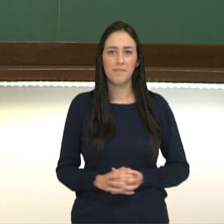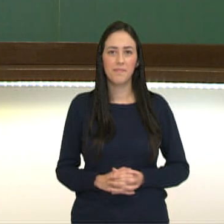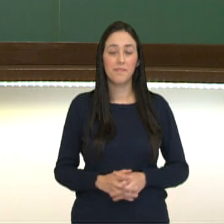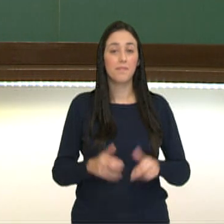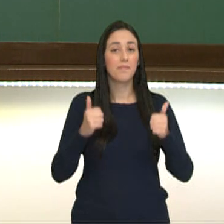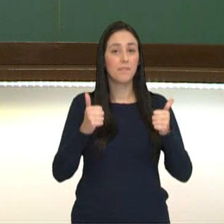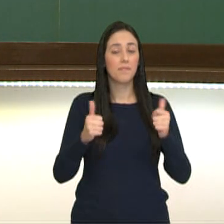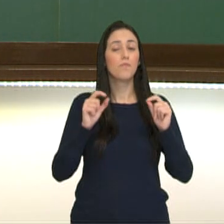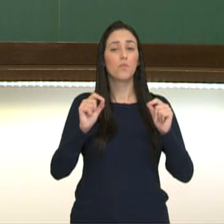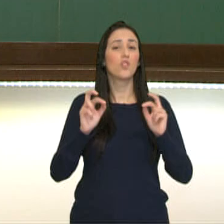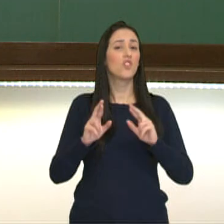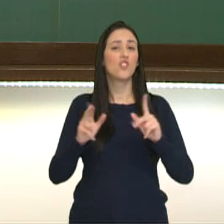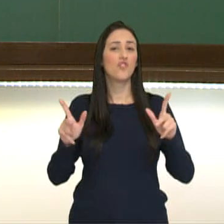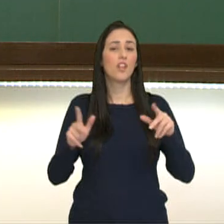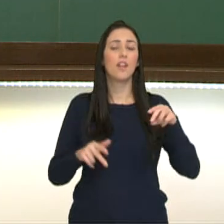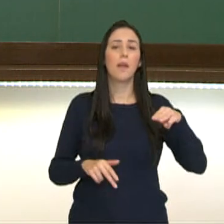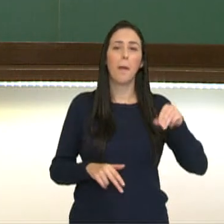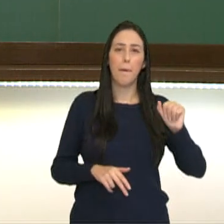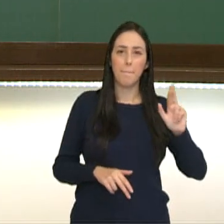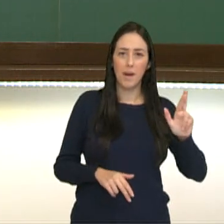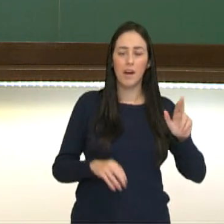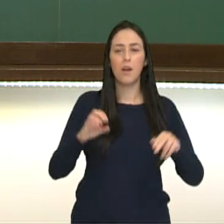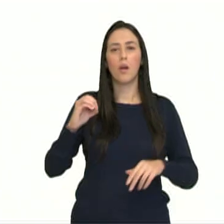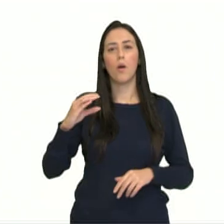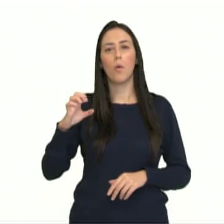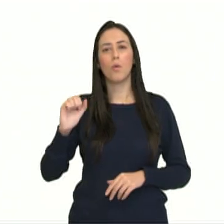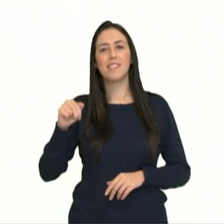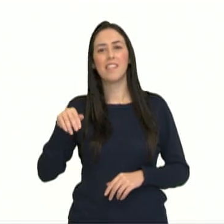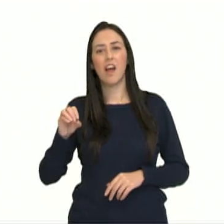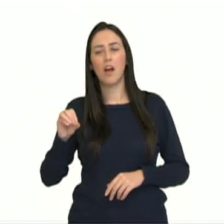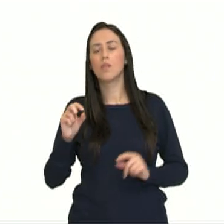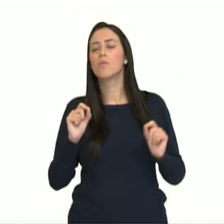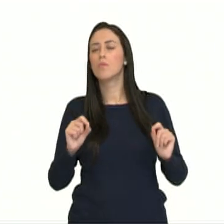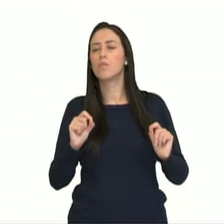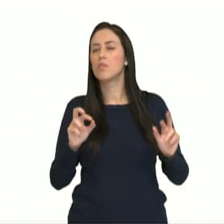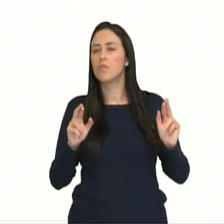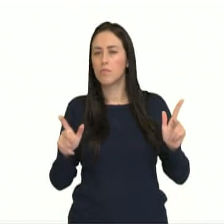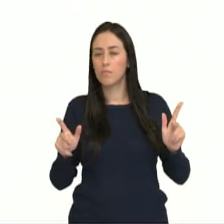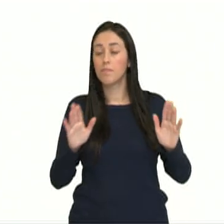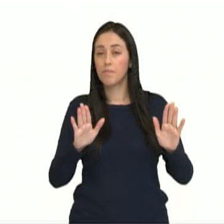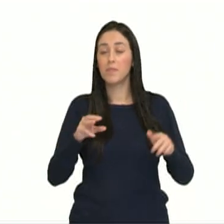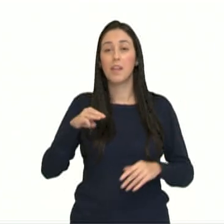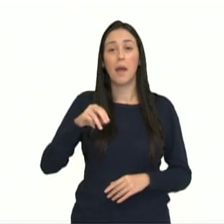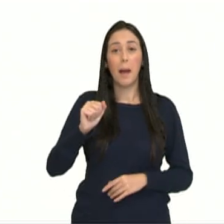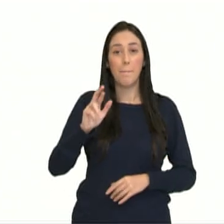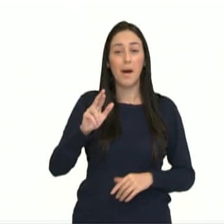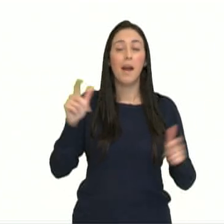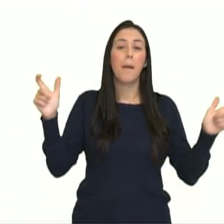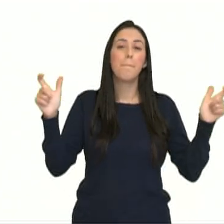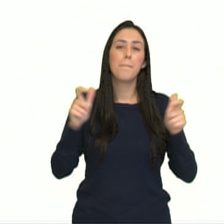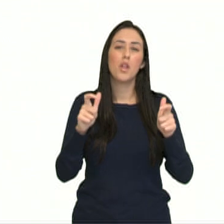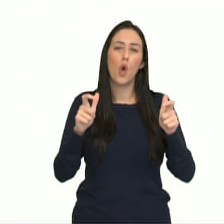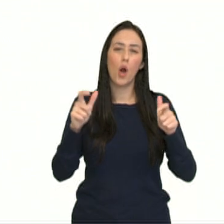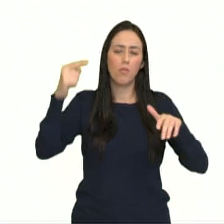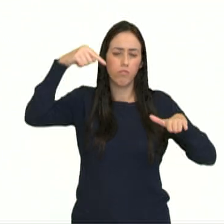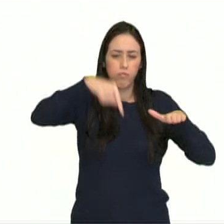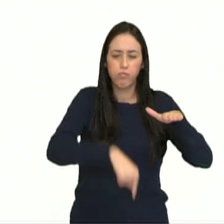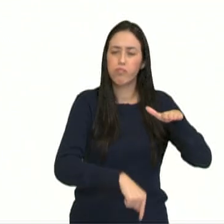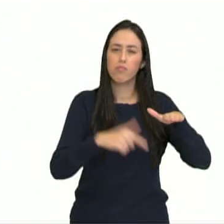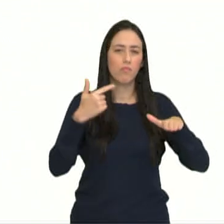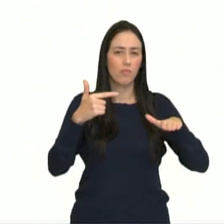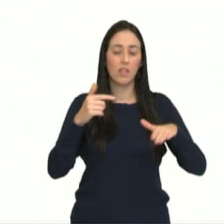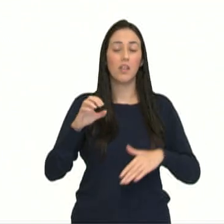Então, qual que é a diferença entre mares e oceanos? Confere aqui na tela, ó. Mares são menores em extensão e profundidade quando comparados com